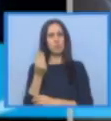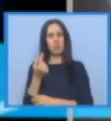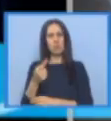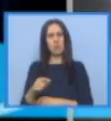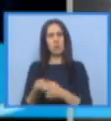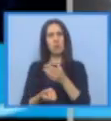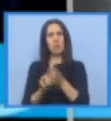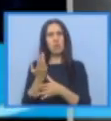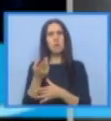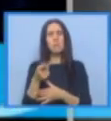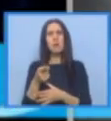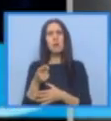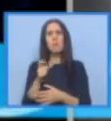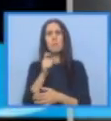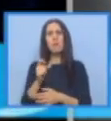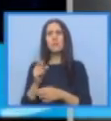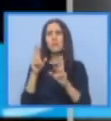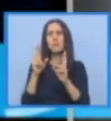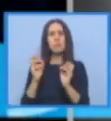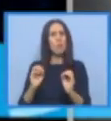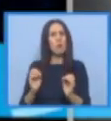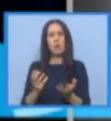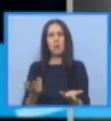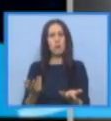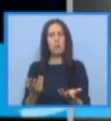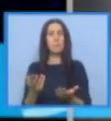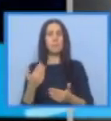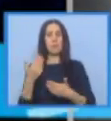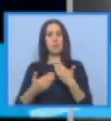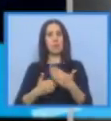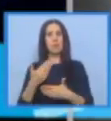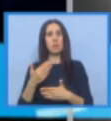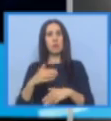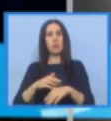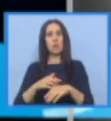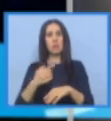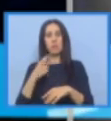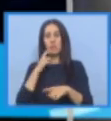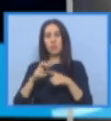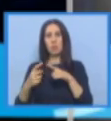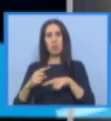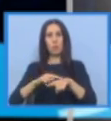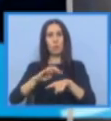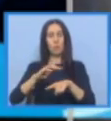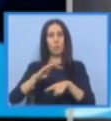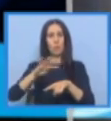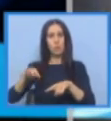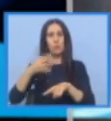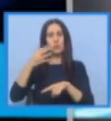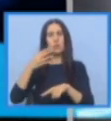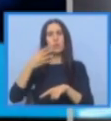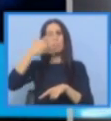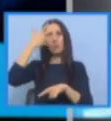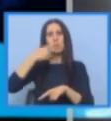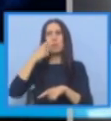tem nenhuma esperança de paz. Ou seja, que tem energia 4 horas por dia, que nunca sabe quando é que vem a eletricidade, que